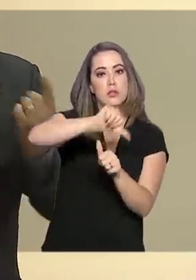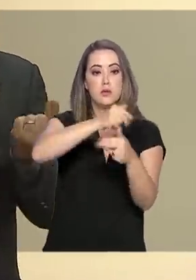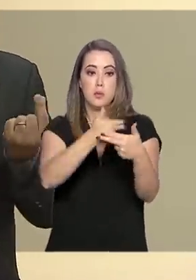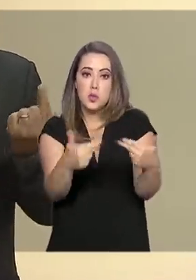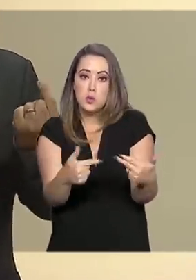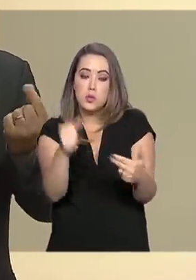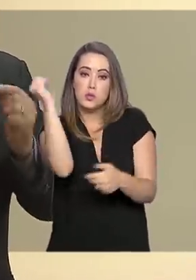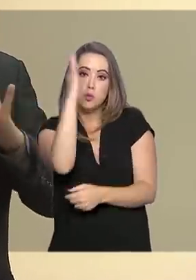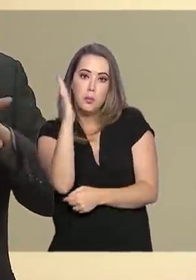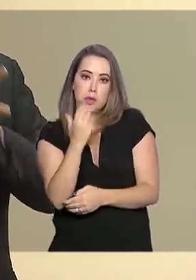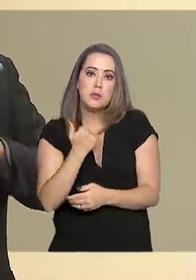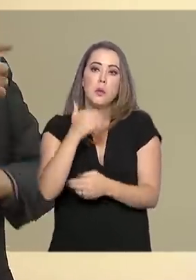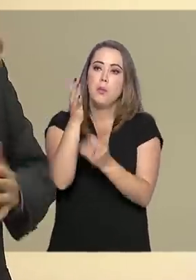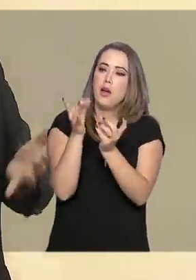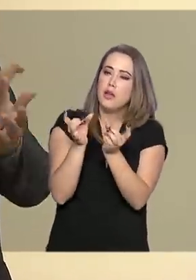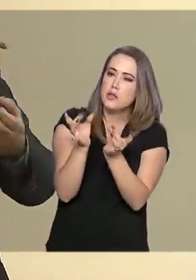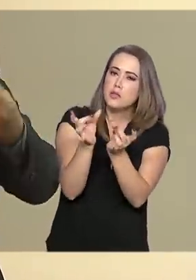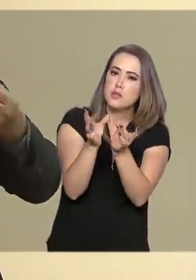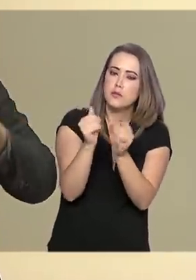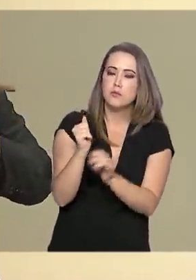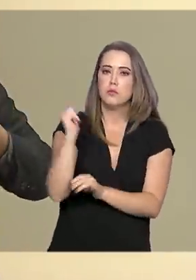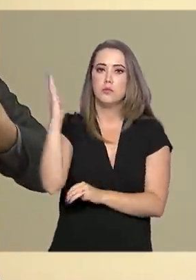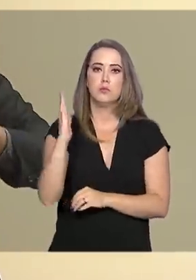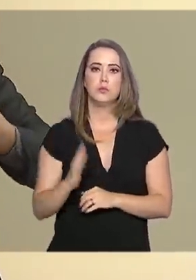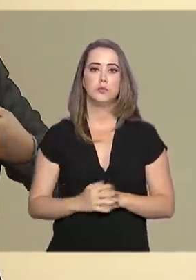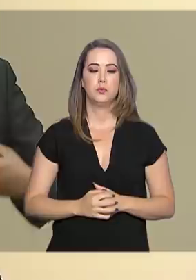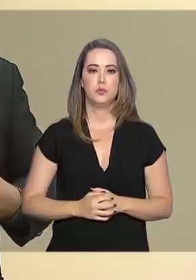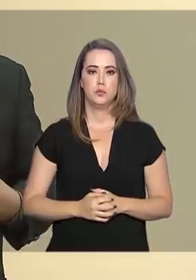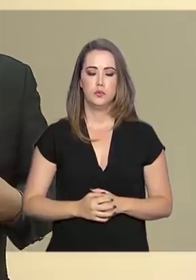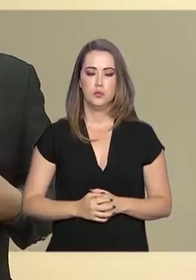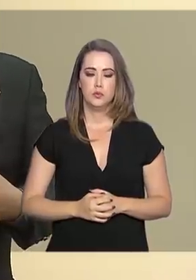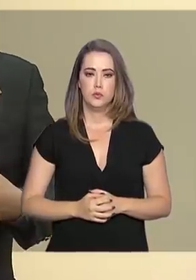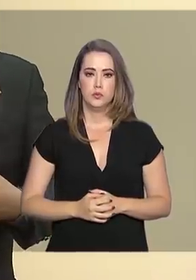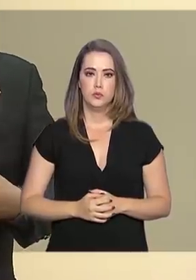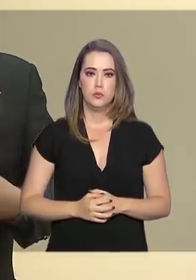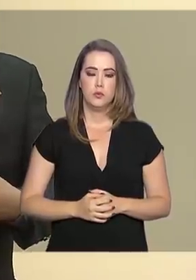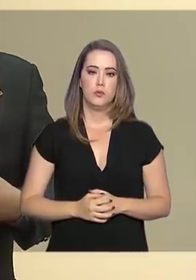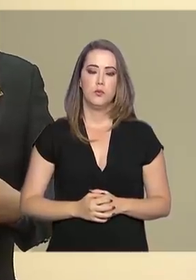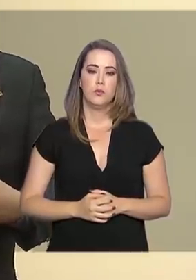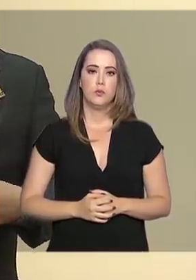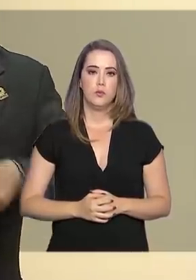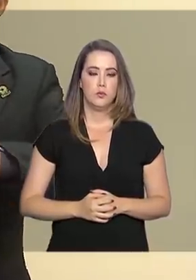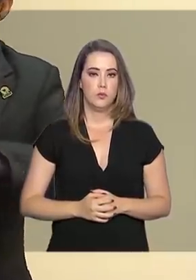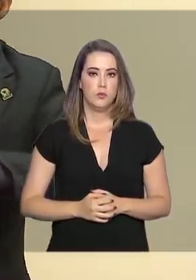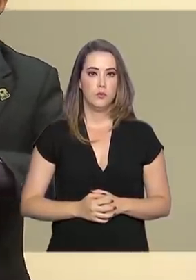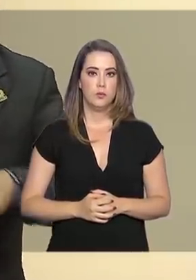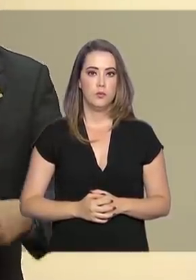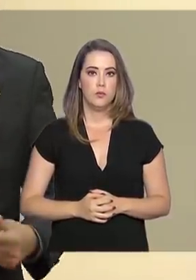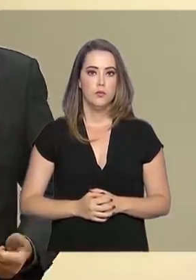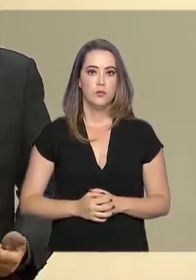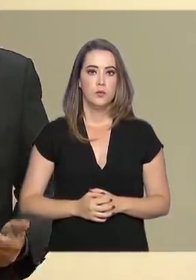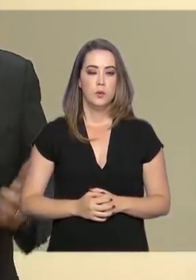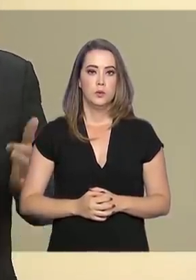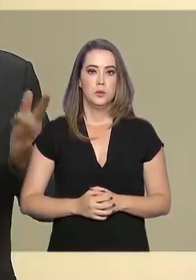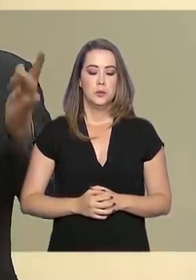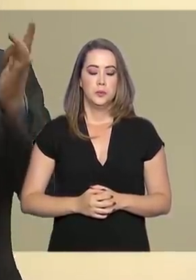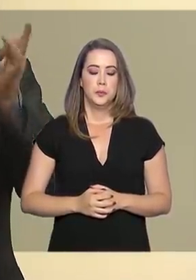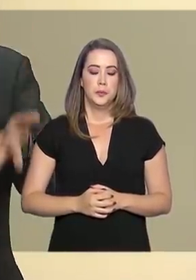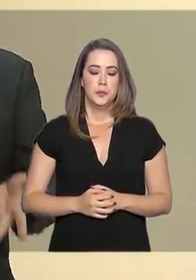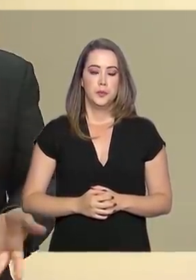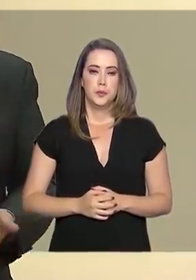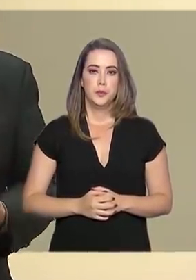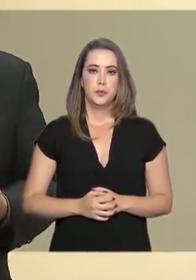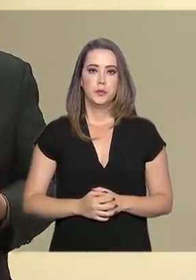brasileiros mais competitivos no mercado externo. Não podemos abandonar a questão